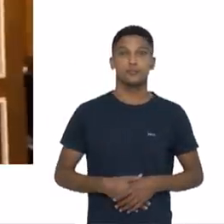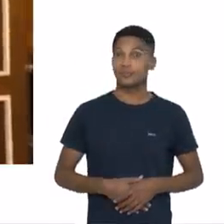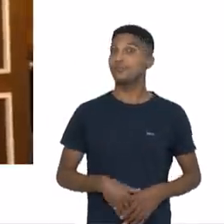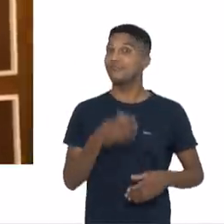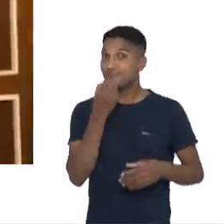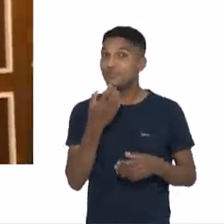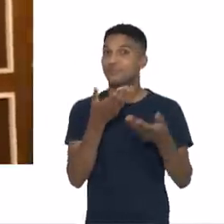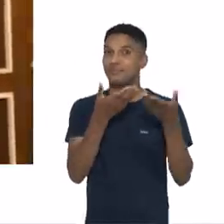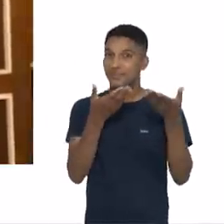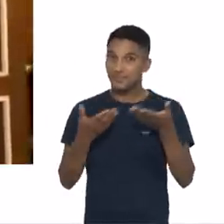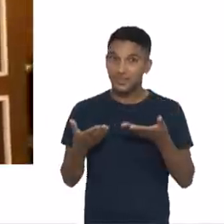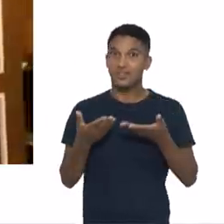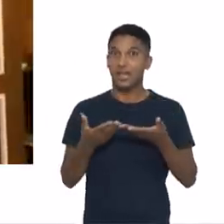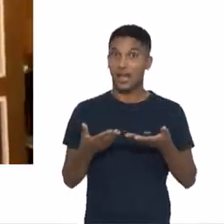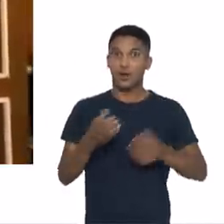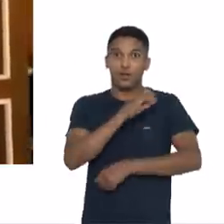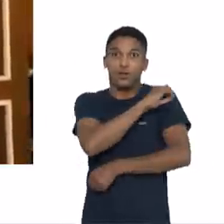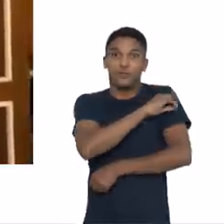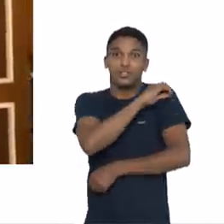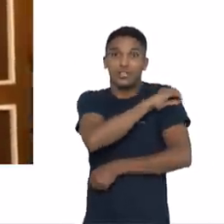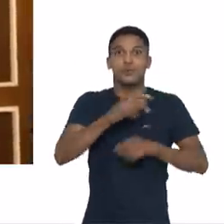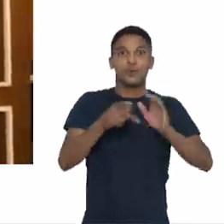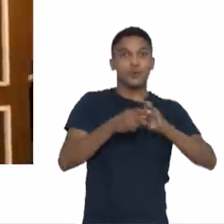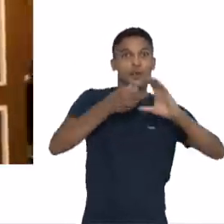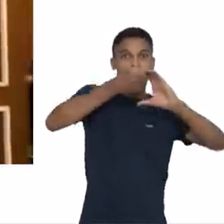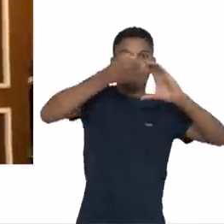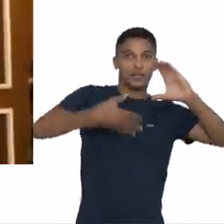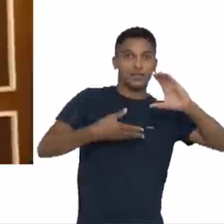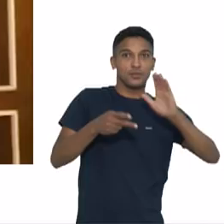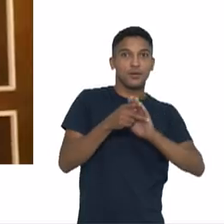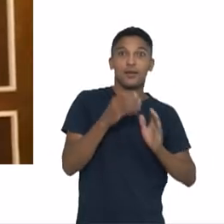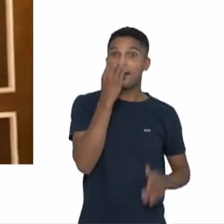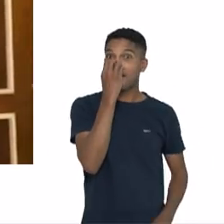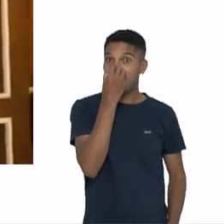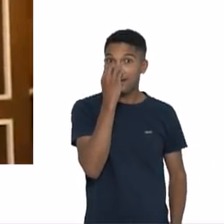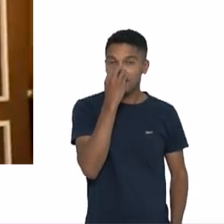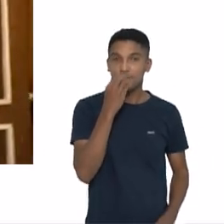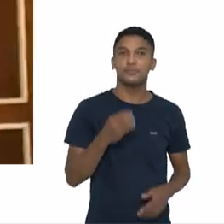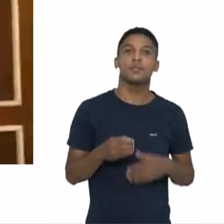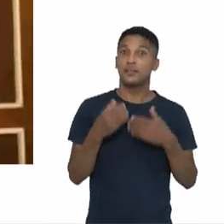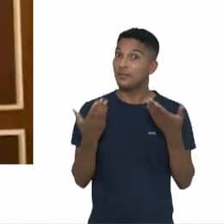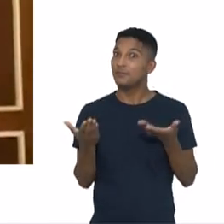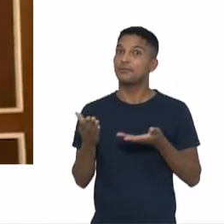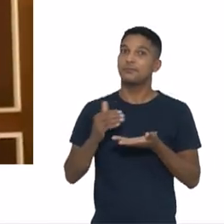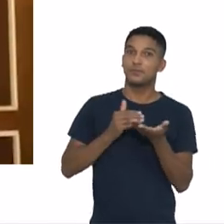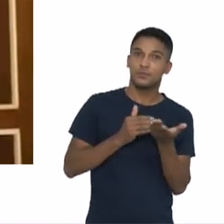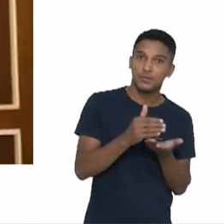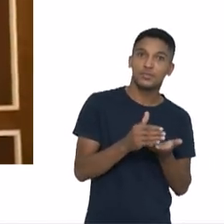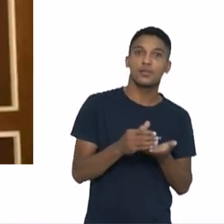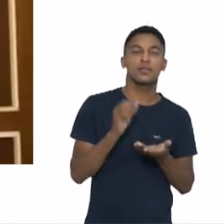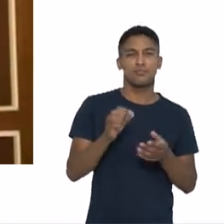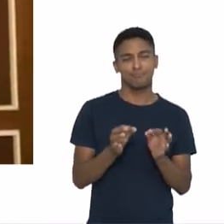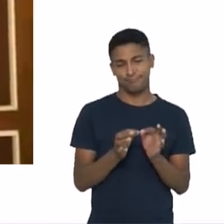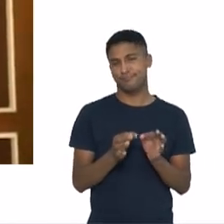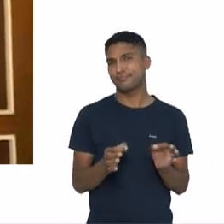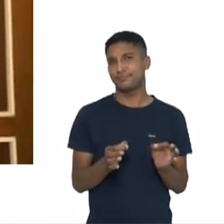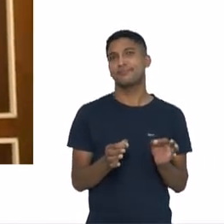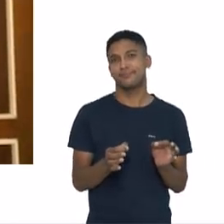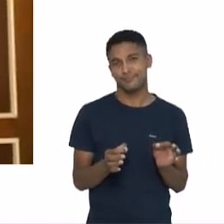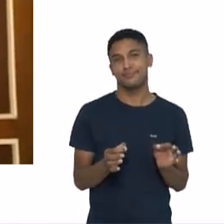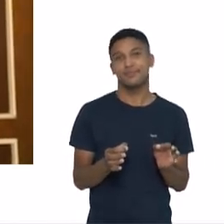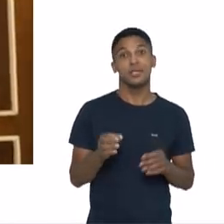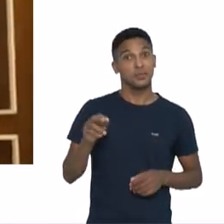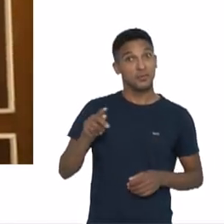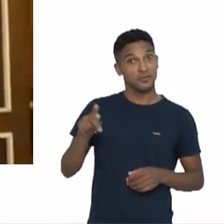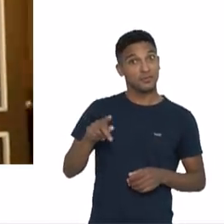Sejam bem-vindos à nossa oficina de caracterização de palhaço. Vamos começar aqui pela parte mais simples. A professora